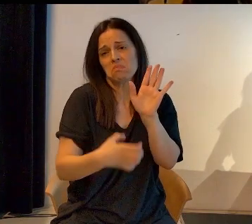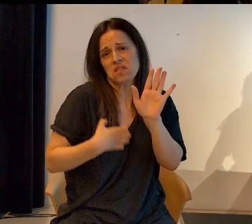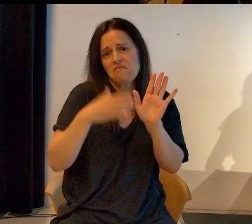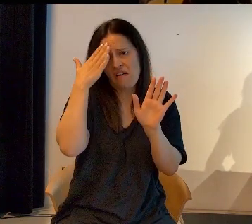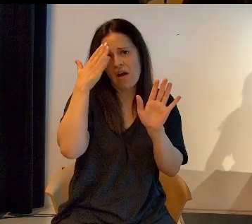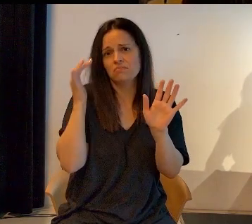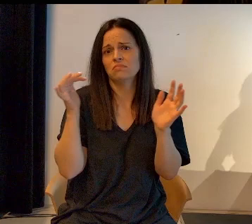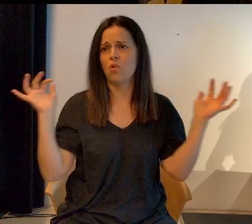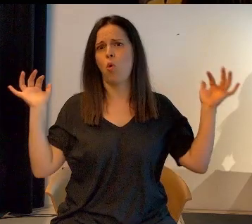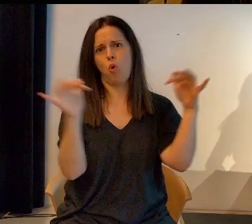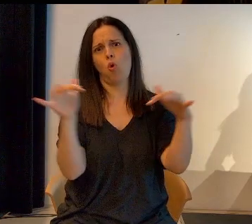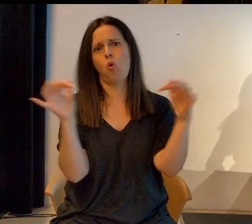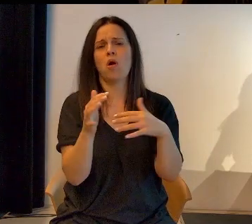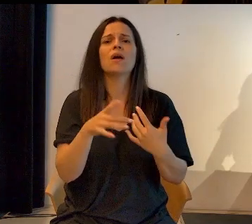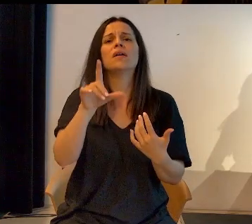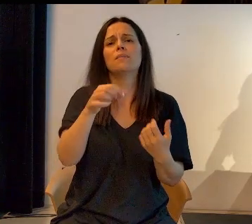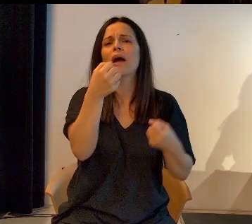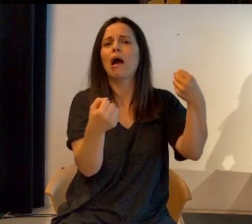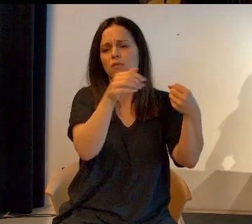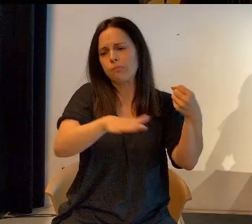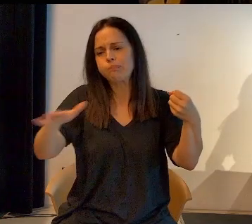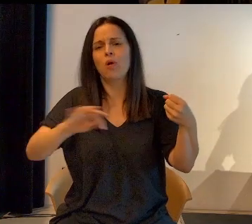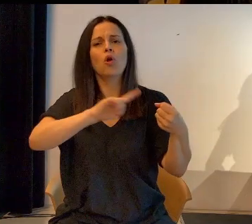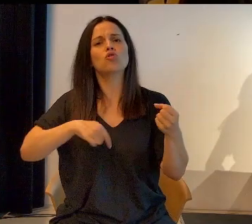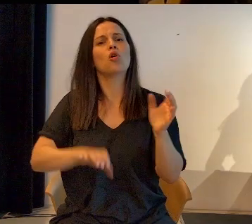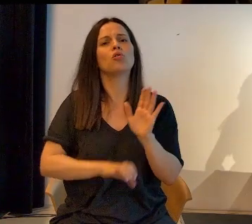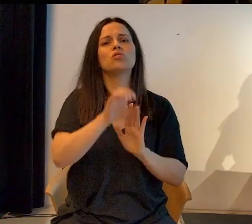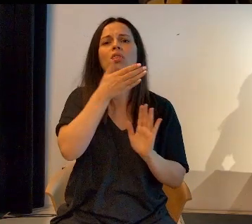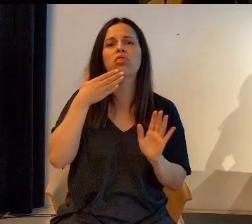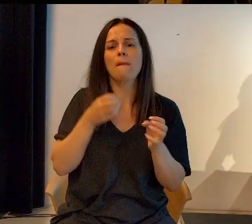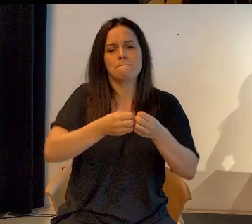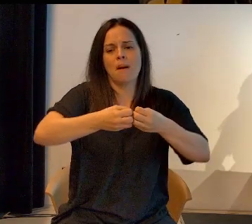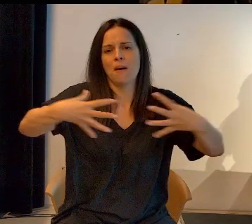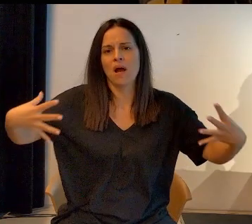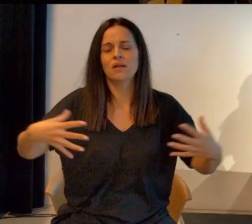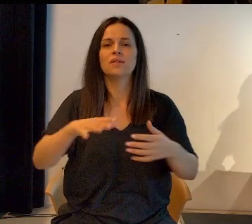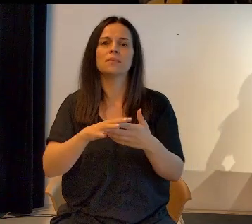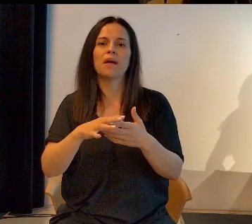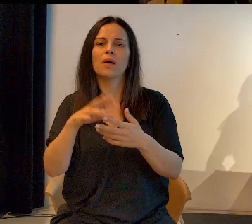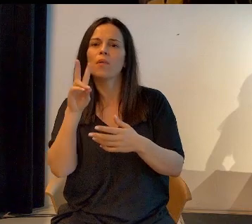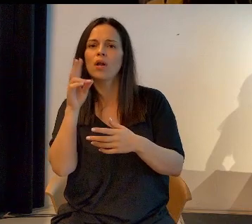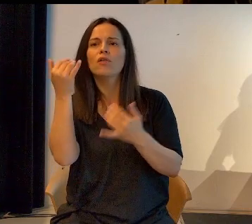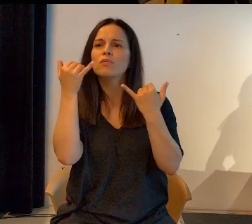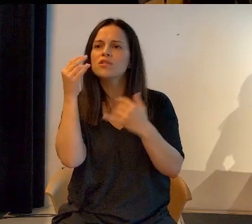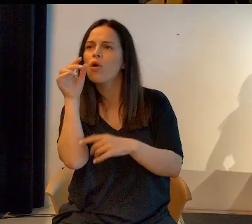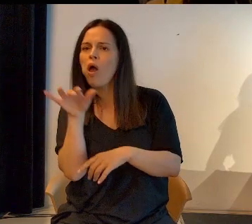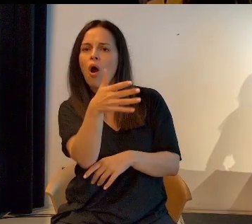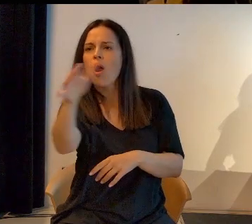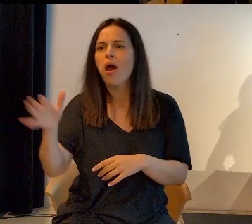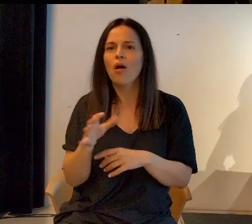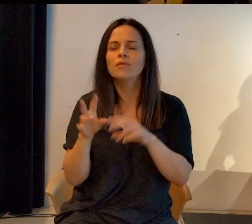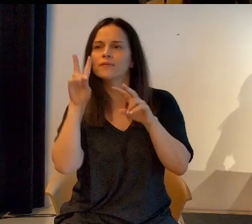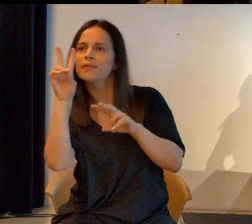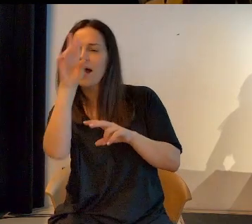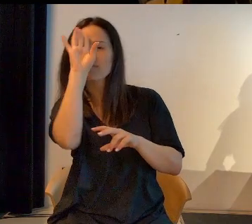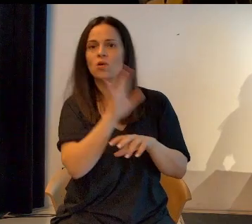receber. Os parques de estacionamento, vamos criar mais parques de estacionamento, vamos procurar melhor sinalética para que as pessoas não andem de carros perdidas aqui